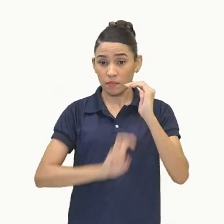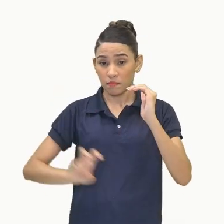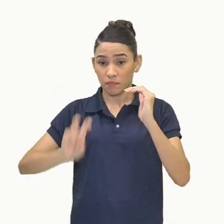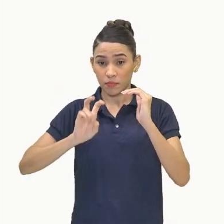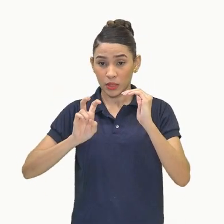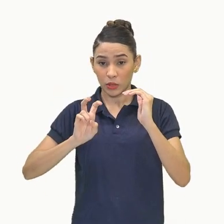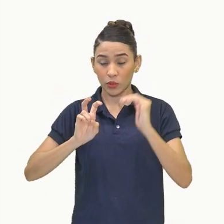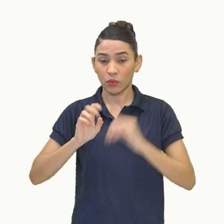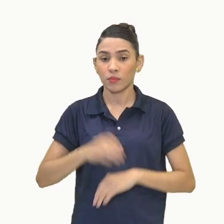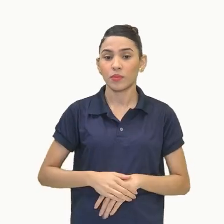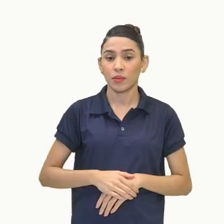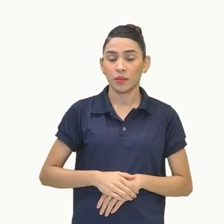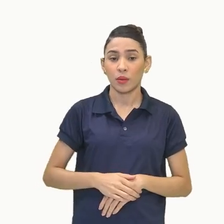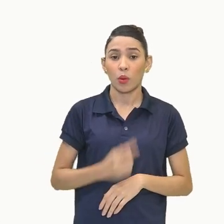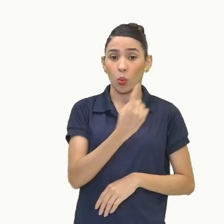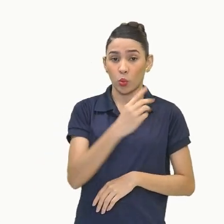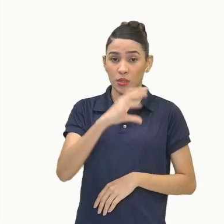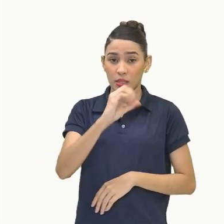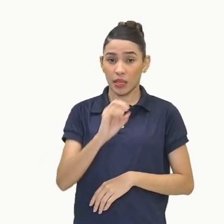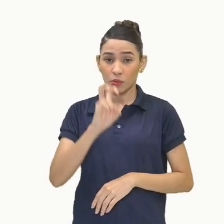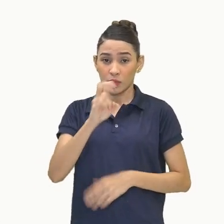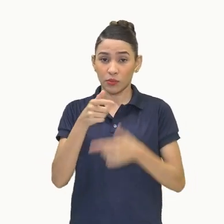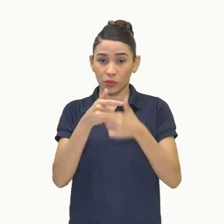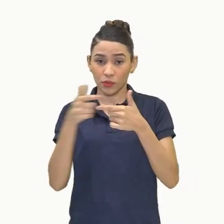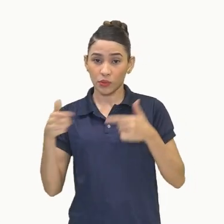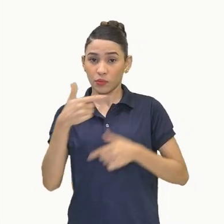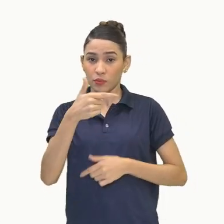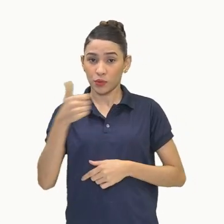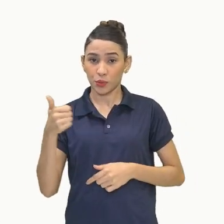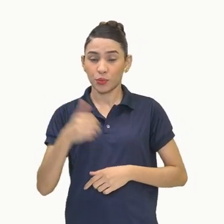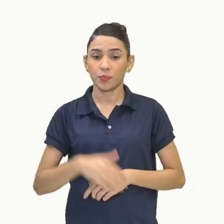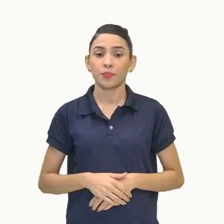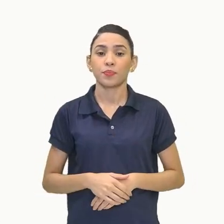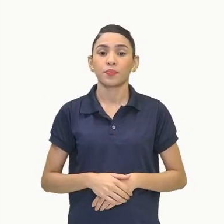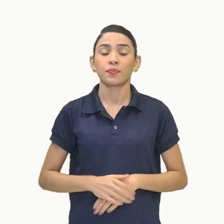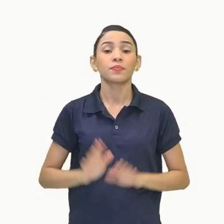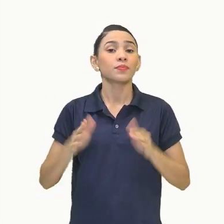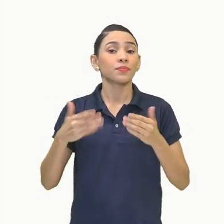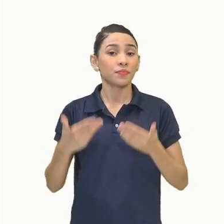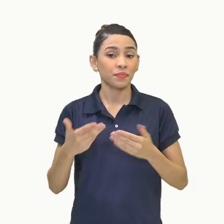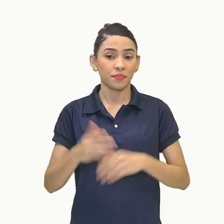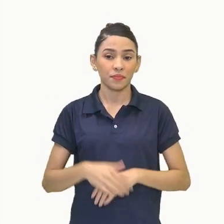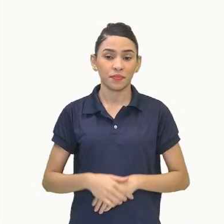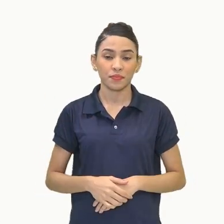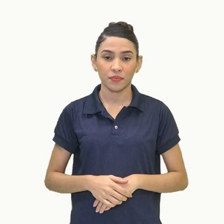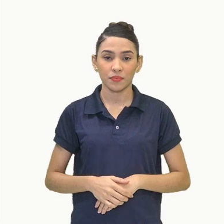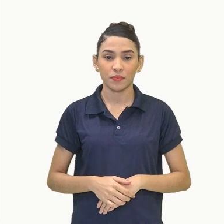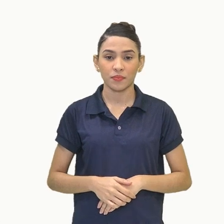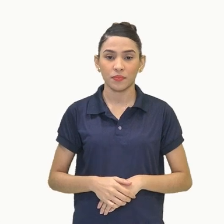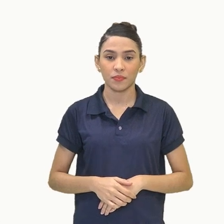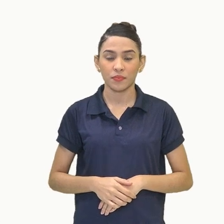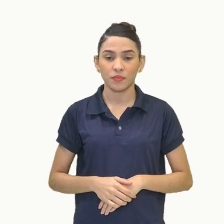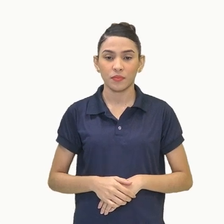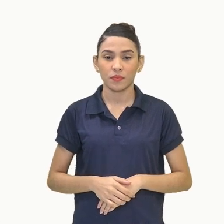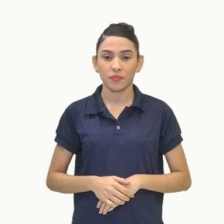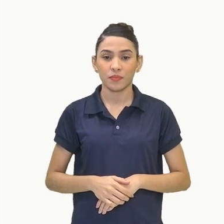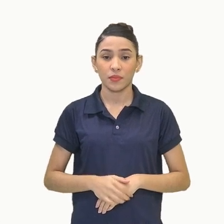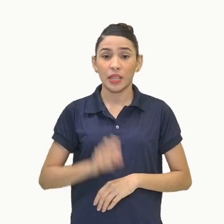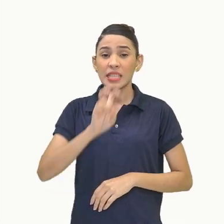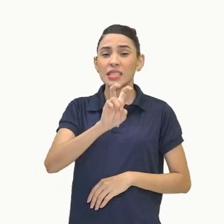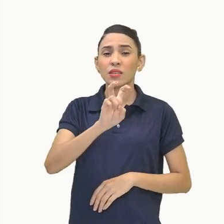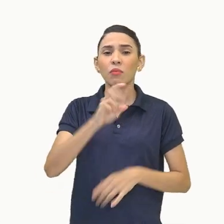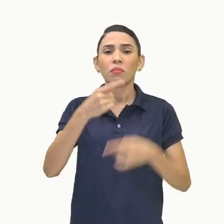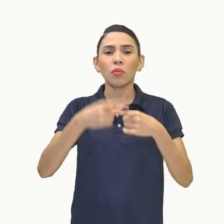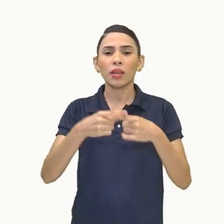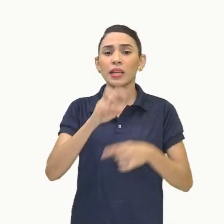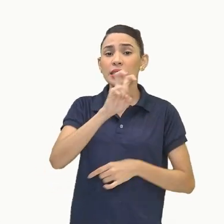105 dividido por 21. Então, 5. Por quê? 5